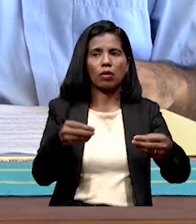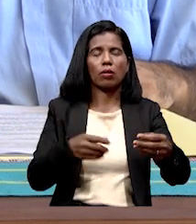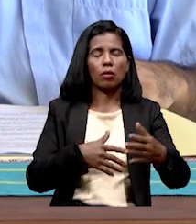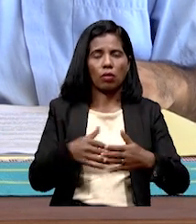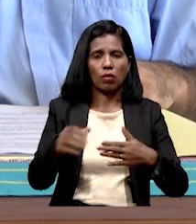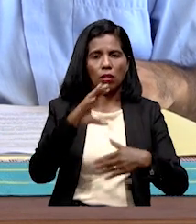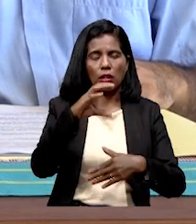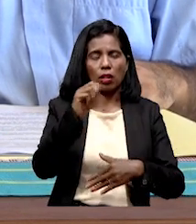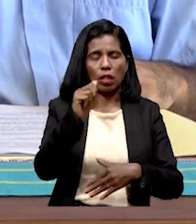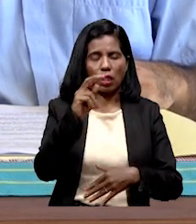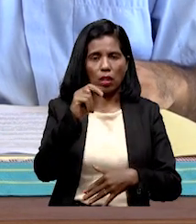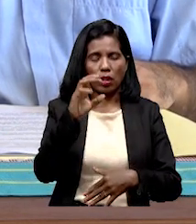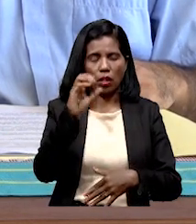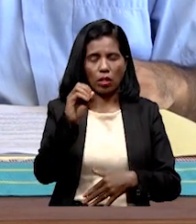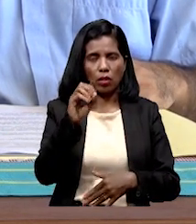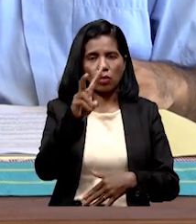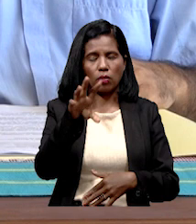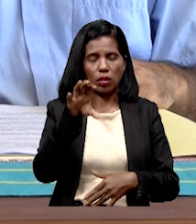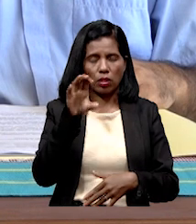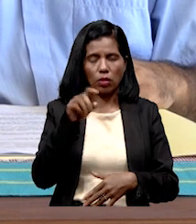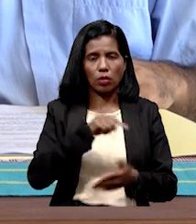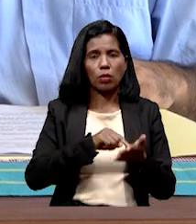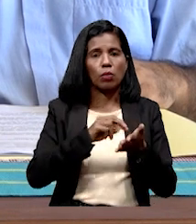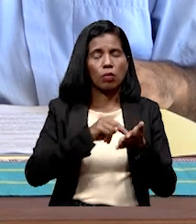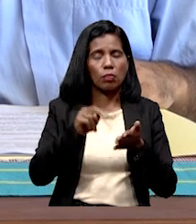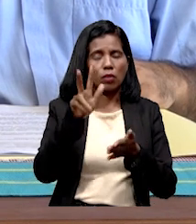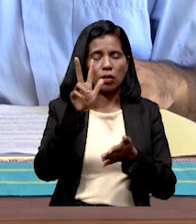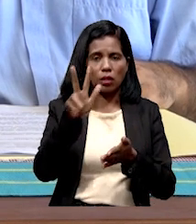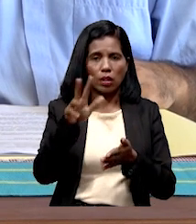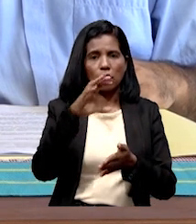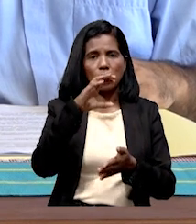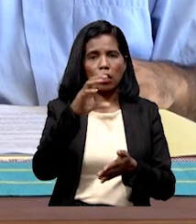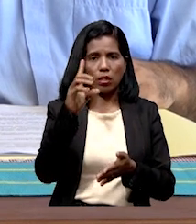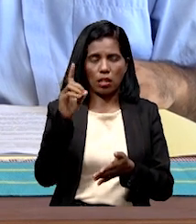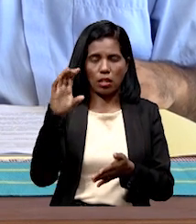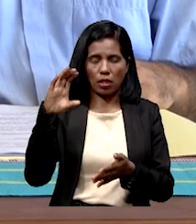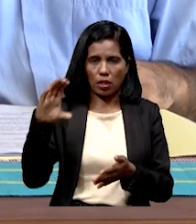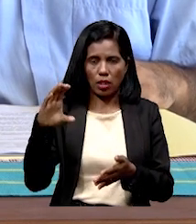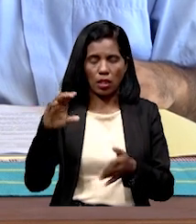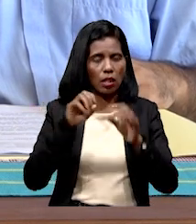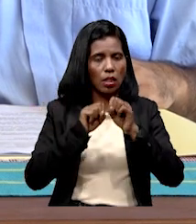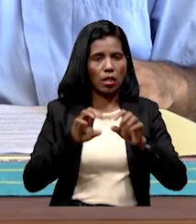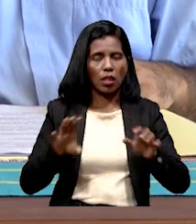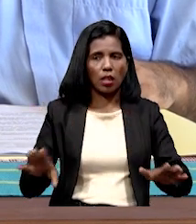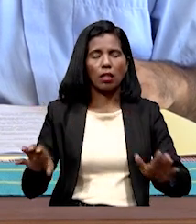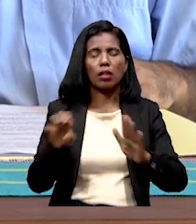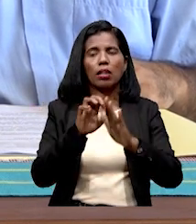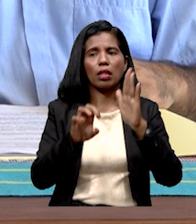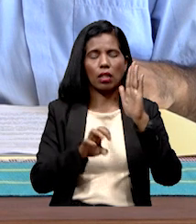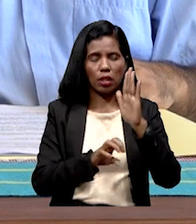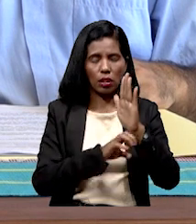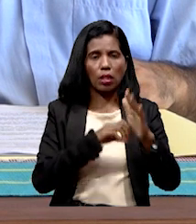canon 290, número 3, CDC. Lacon ni estado clerical